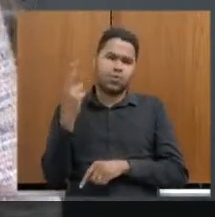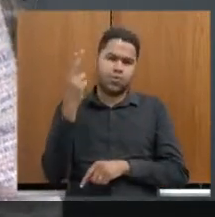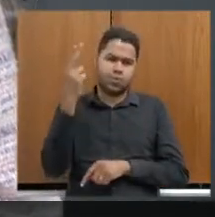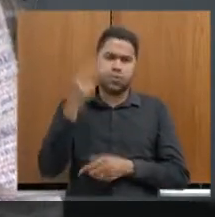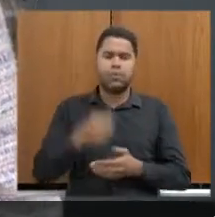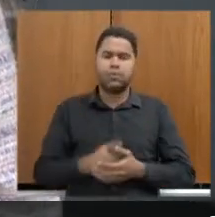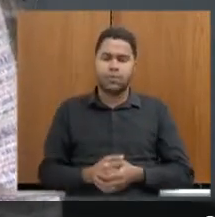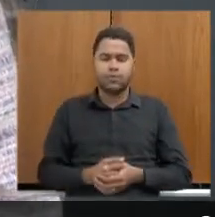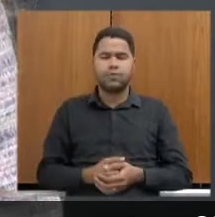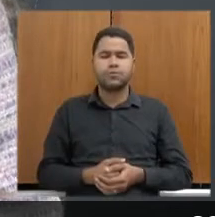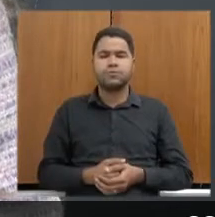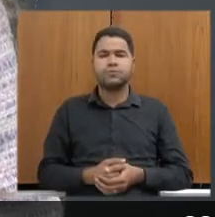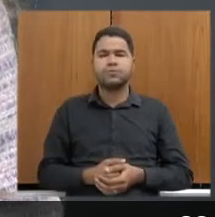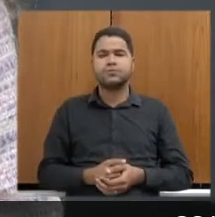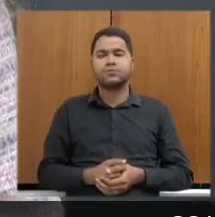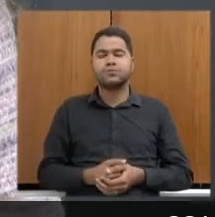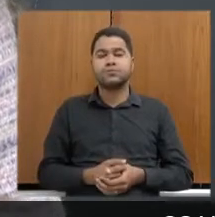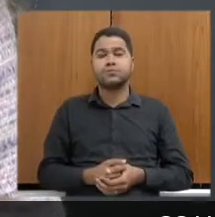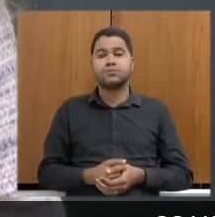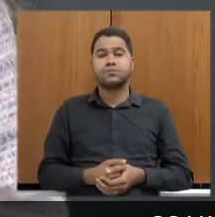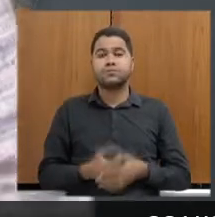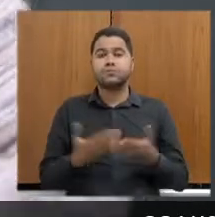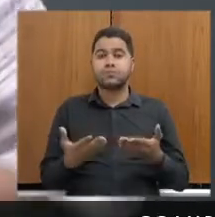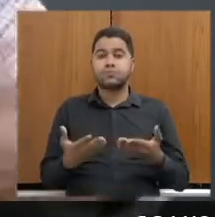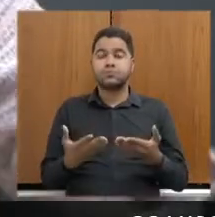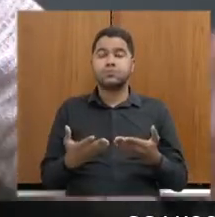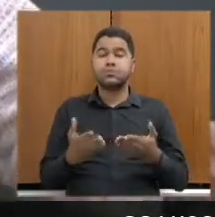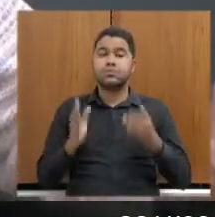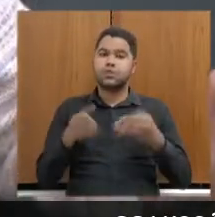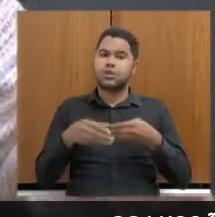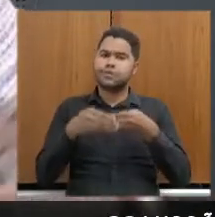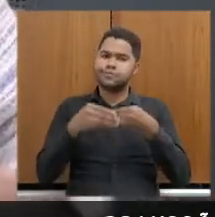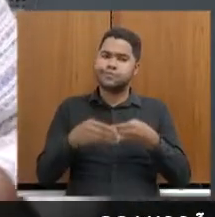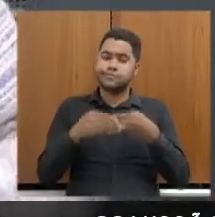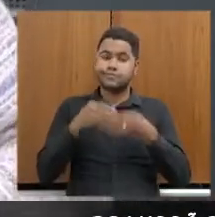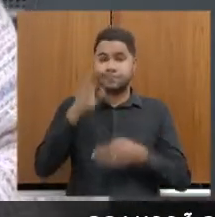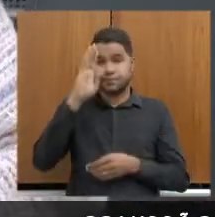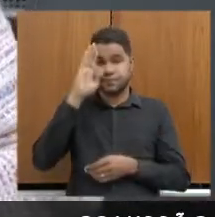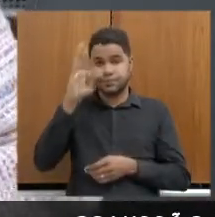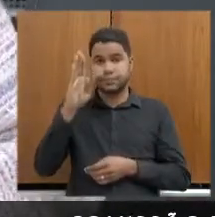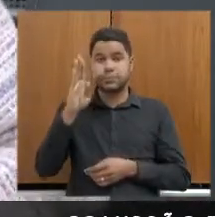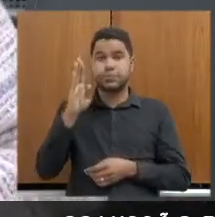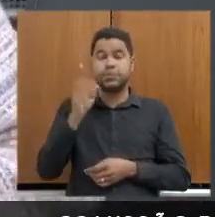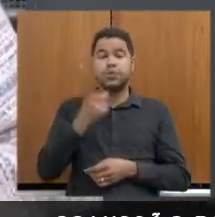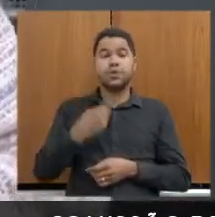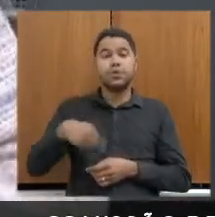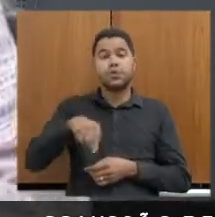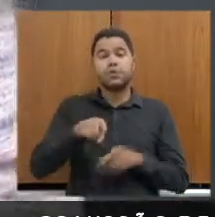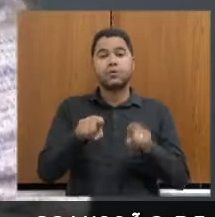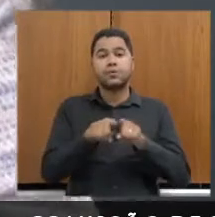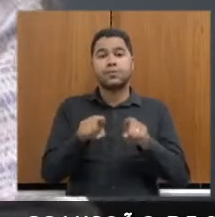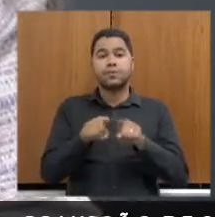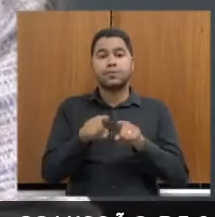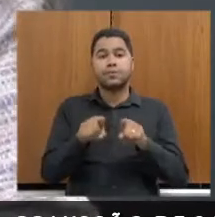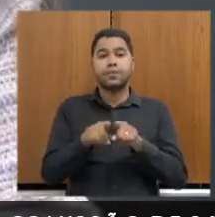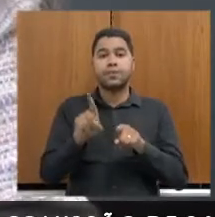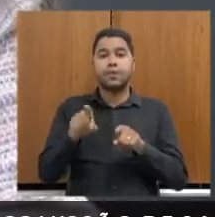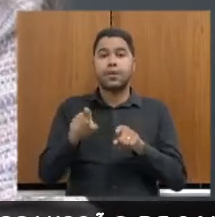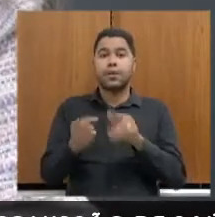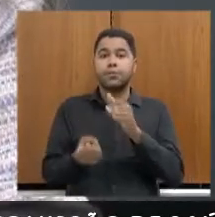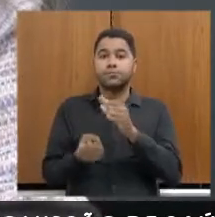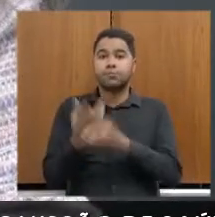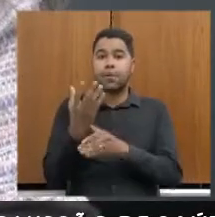e aí é o cumprimentando por isso já destacando aqui que estivemos inclusive inaugurando duas